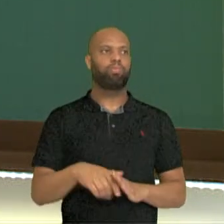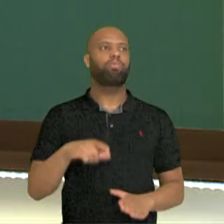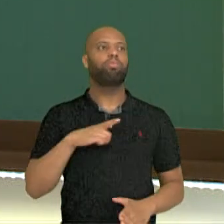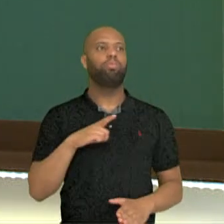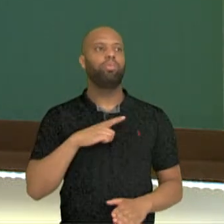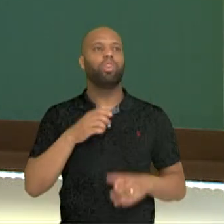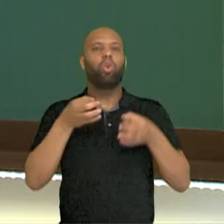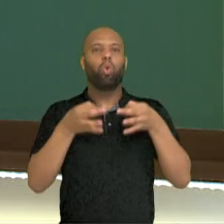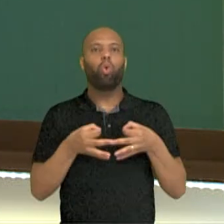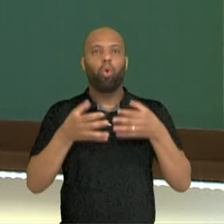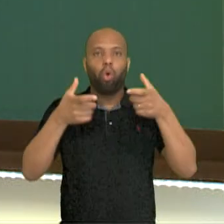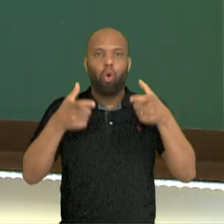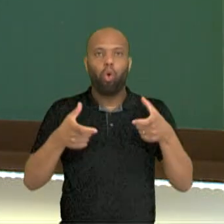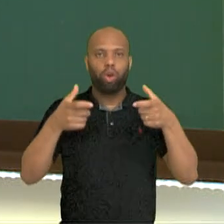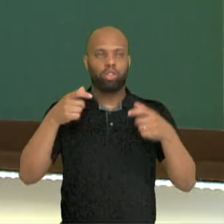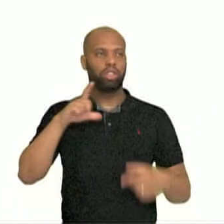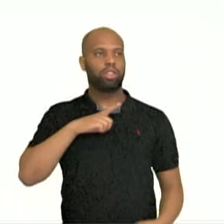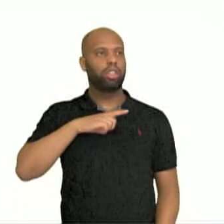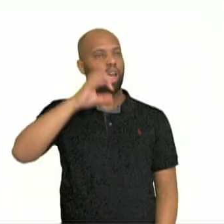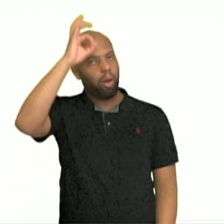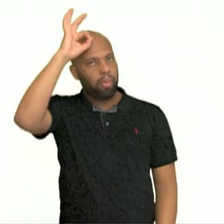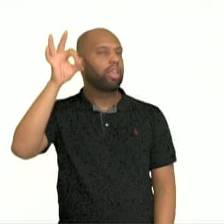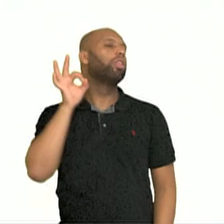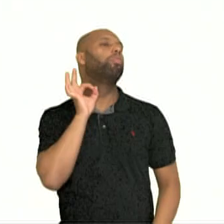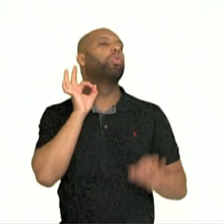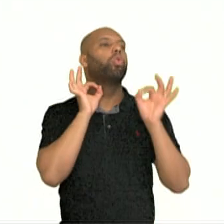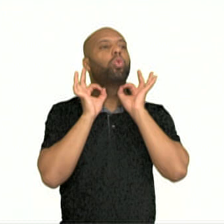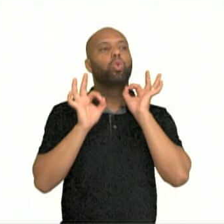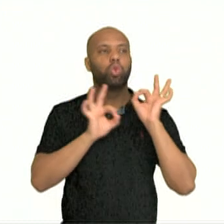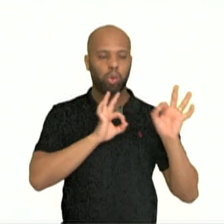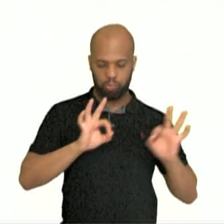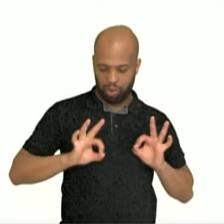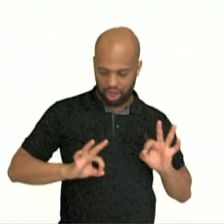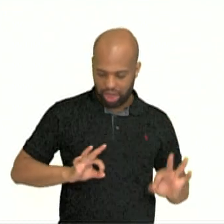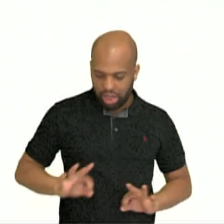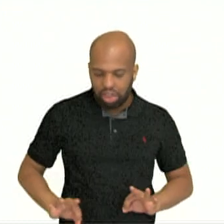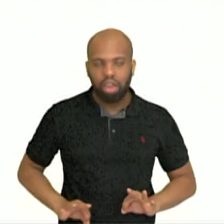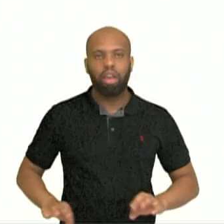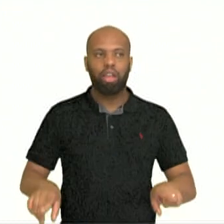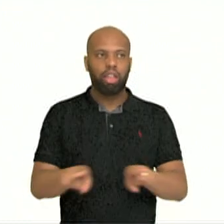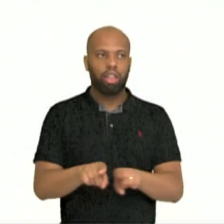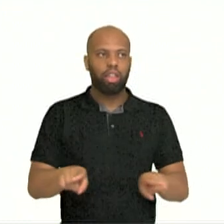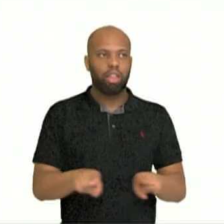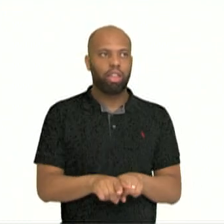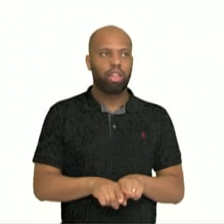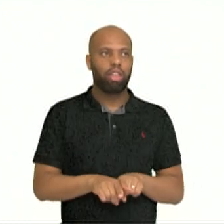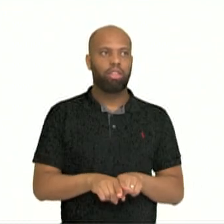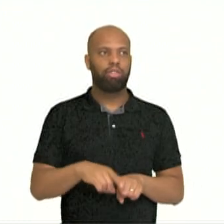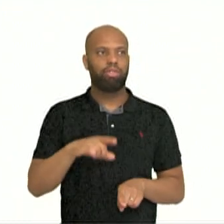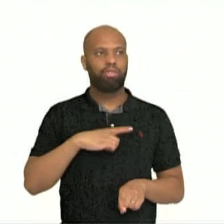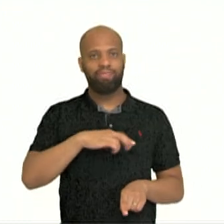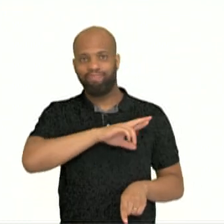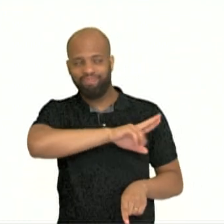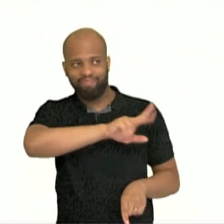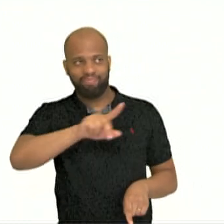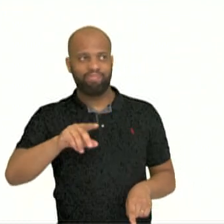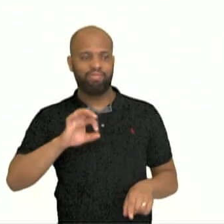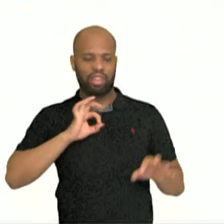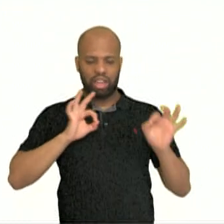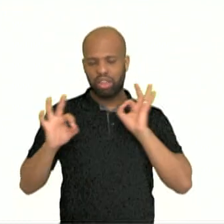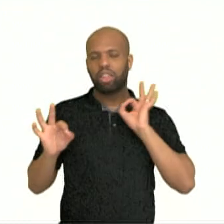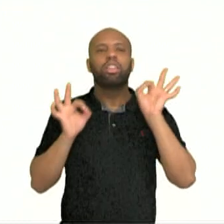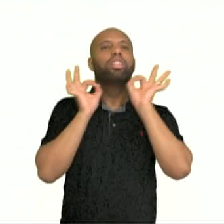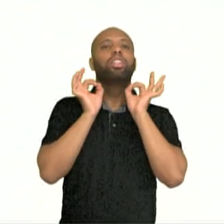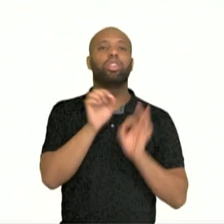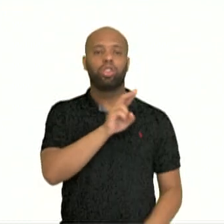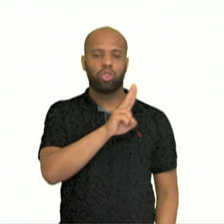aqui na cabeça, no pescoço, no peito, na barriga, né, na parte inguinal, temos glândulas. E é